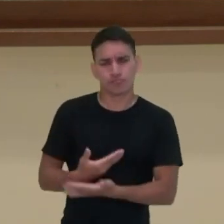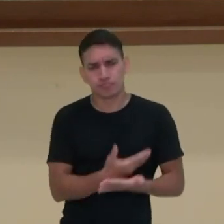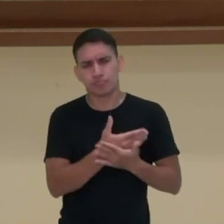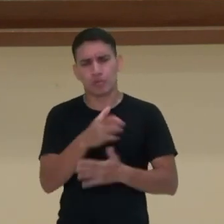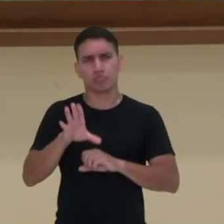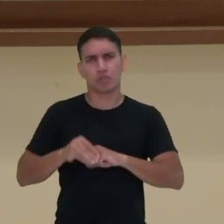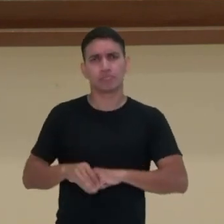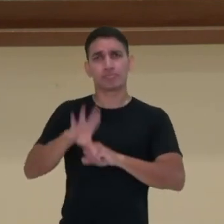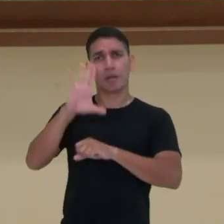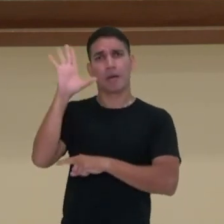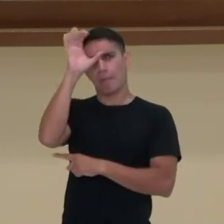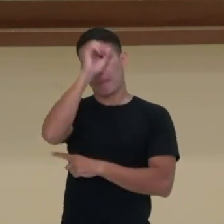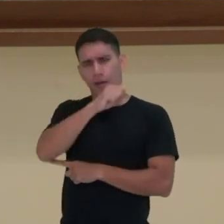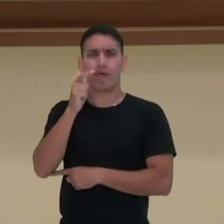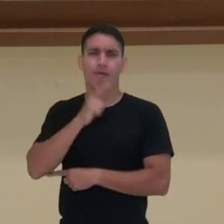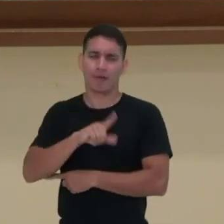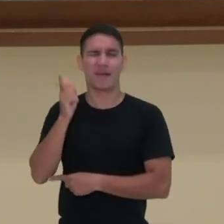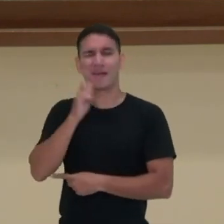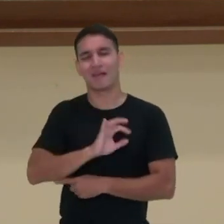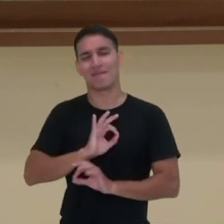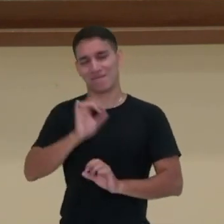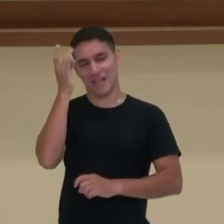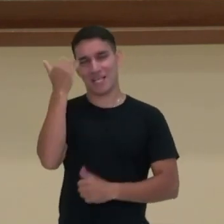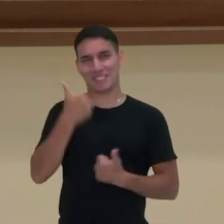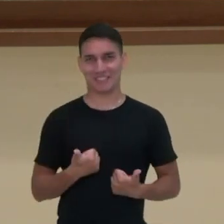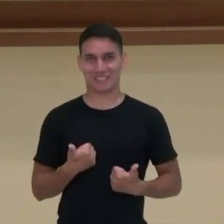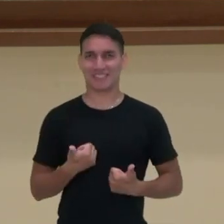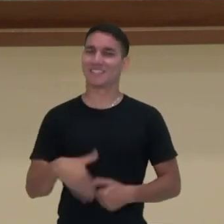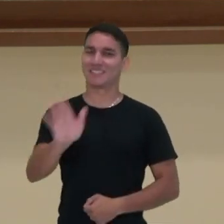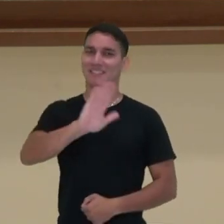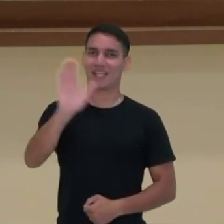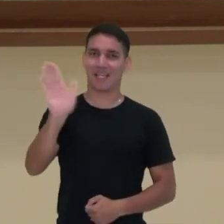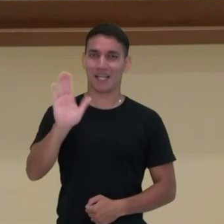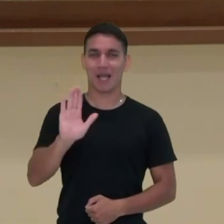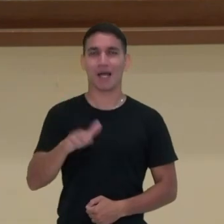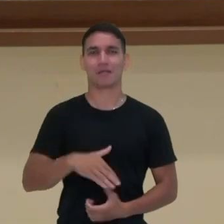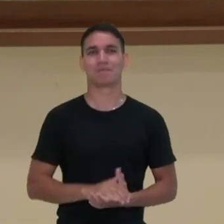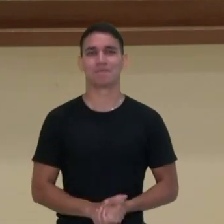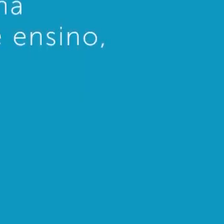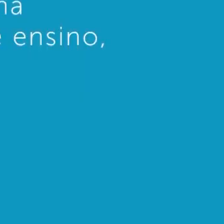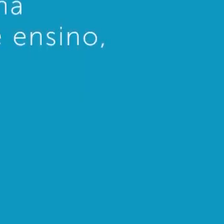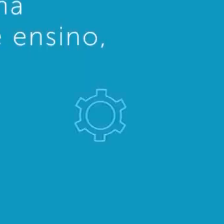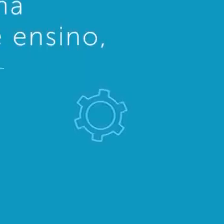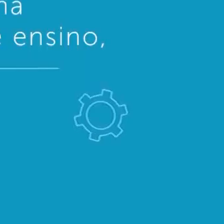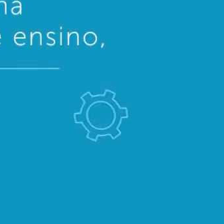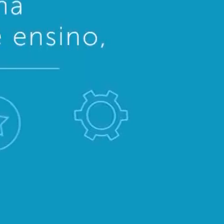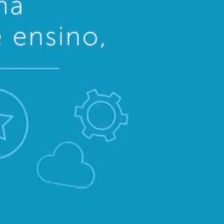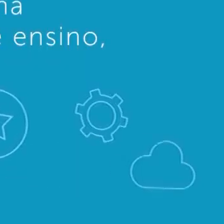dá para se empenhar, que você vai tirar isso aí de letra. Beleza? Até uma próxima e obrigado, gente!